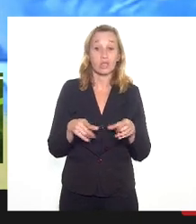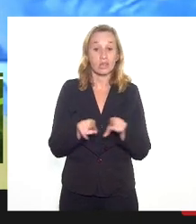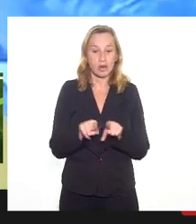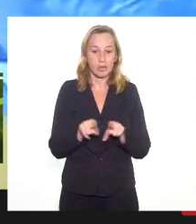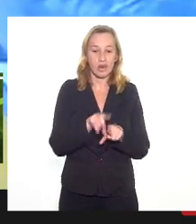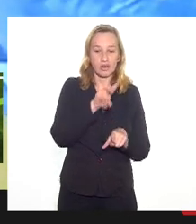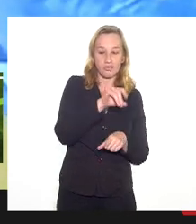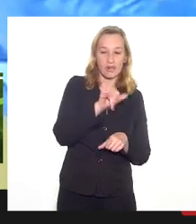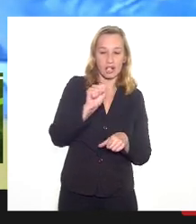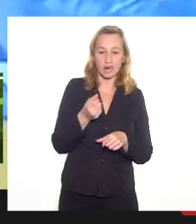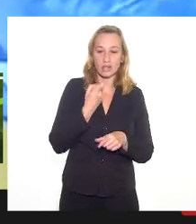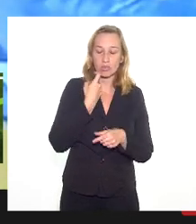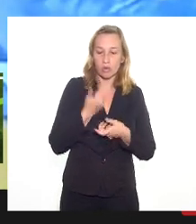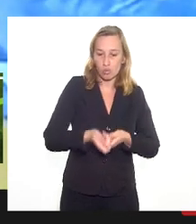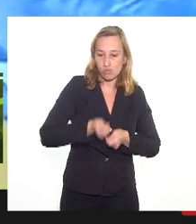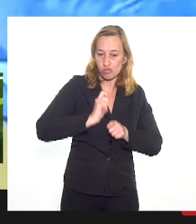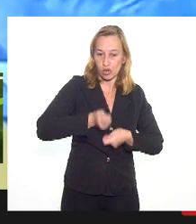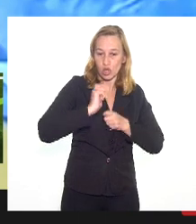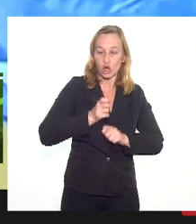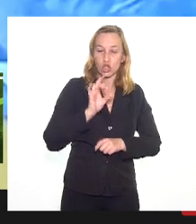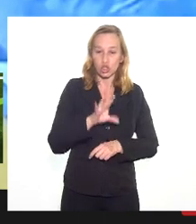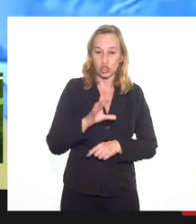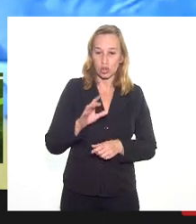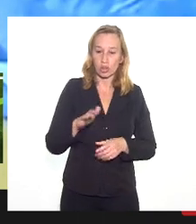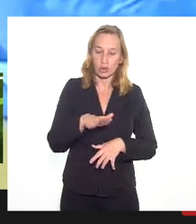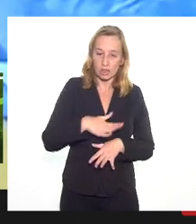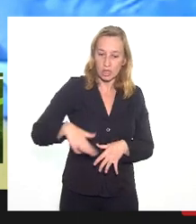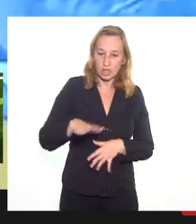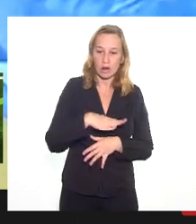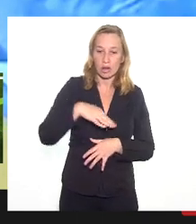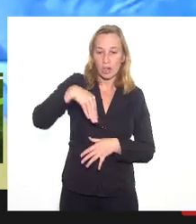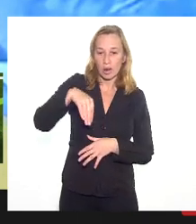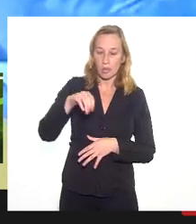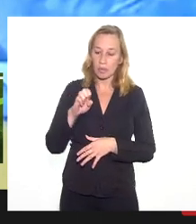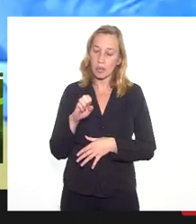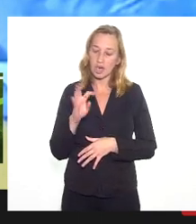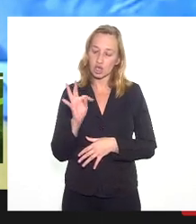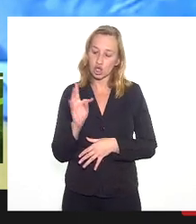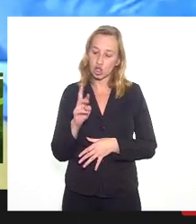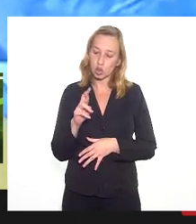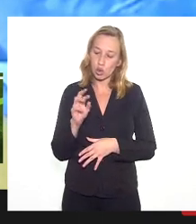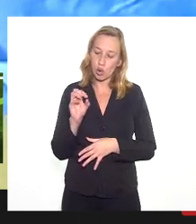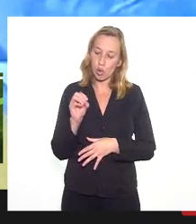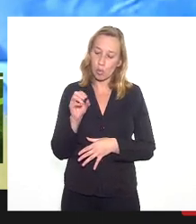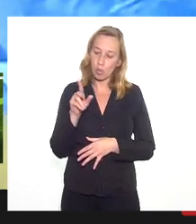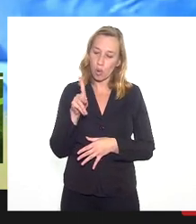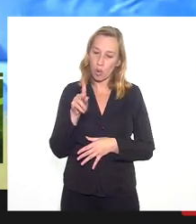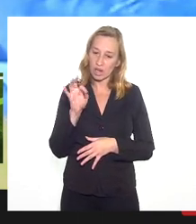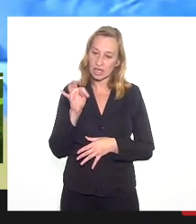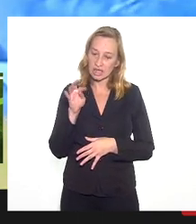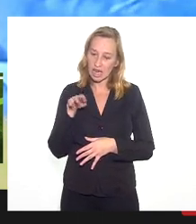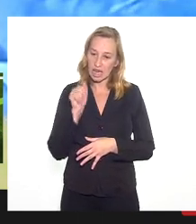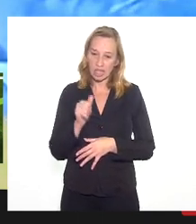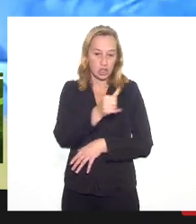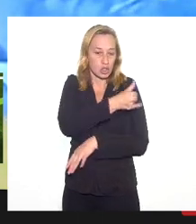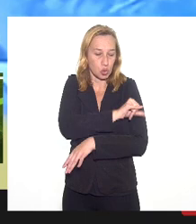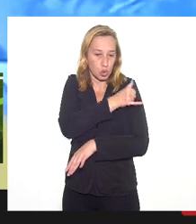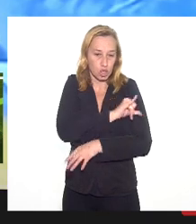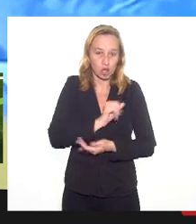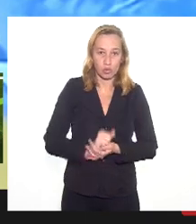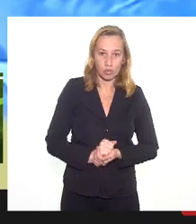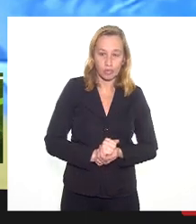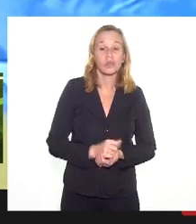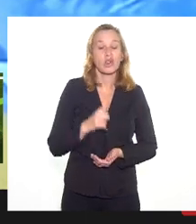pescadores só na região metropolitana do Rio. Isso mapeado, atualizado por nós, presencialmente. Nós